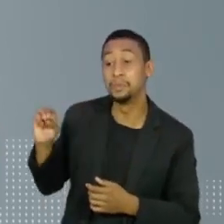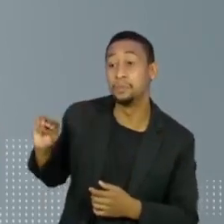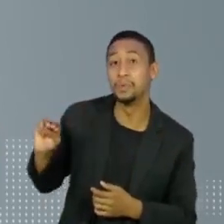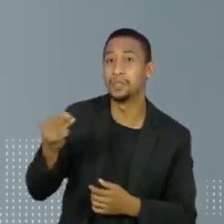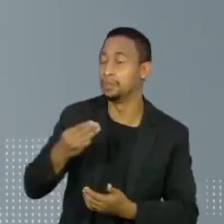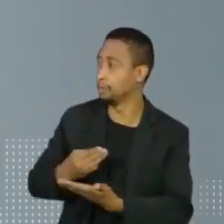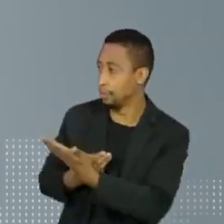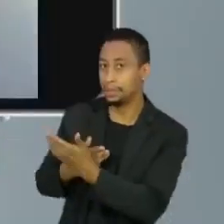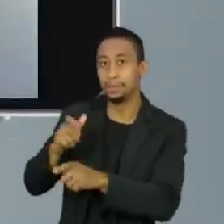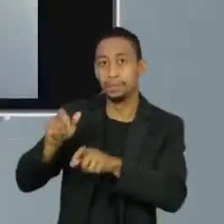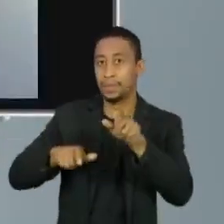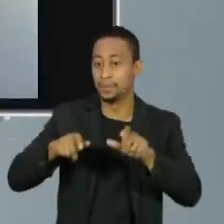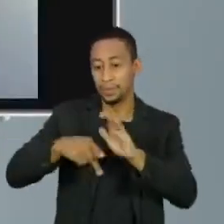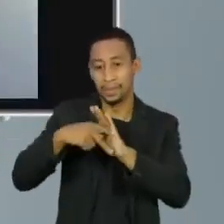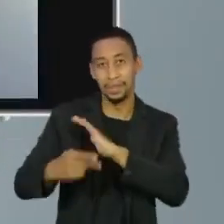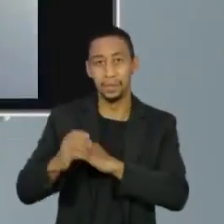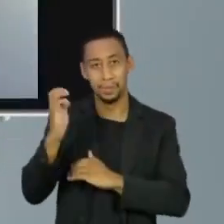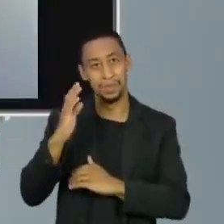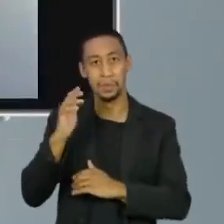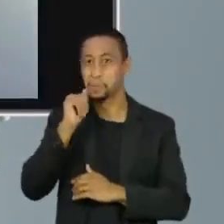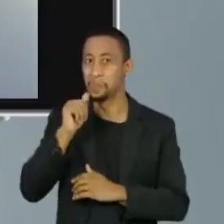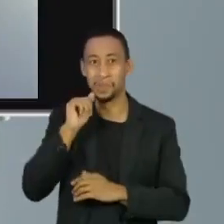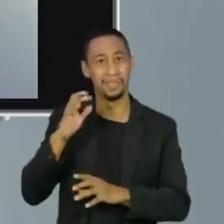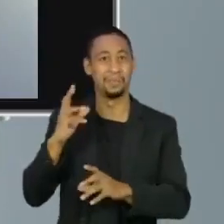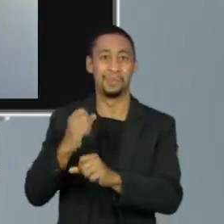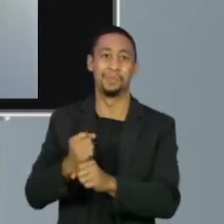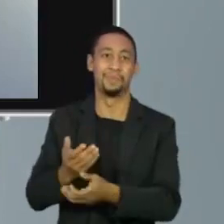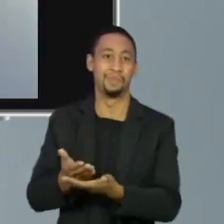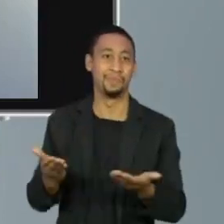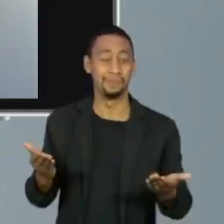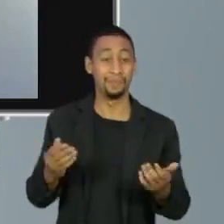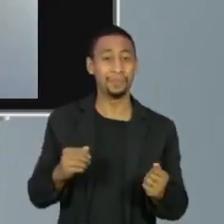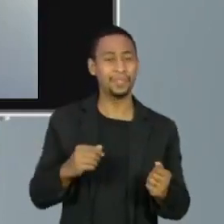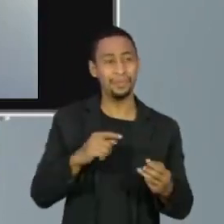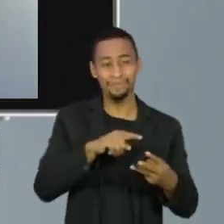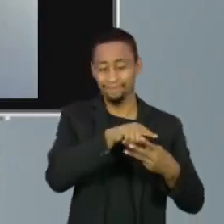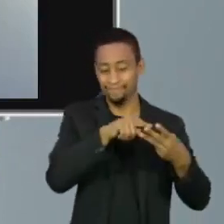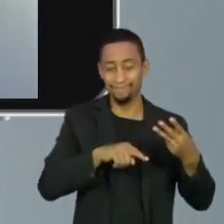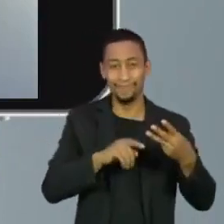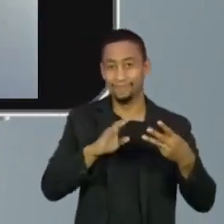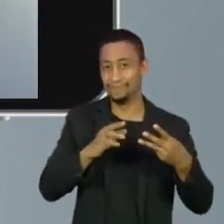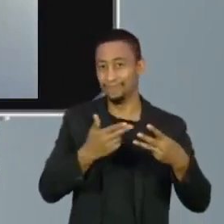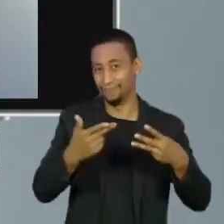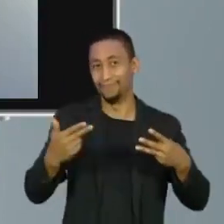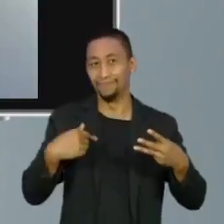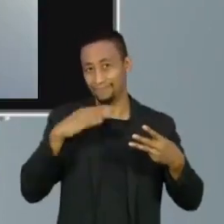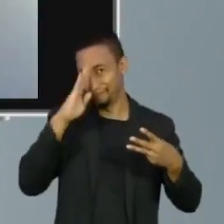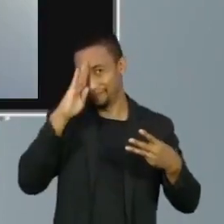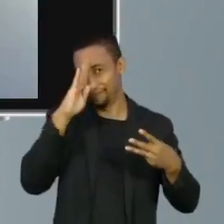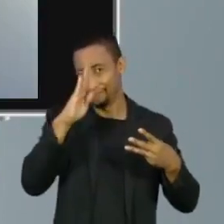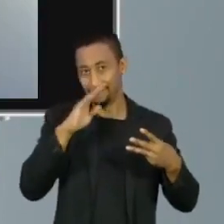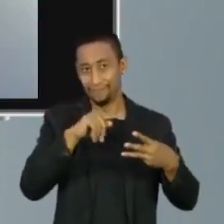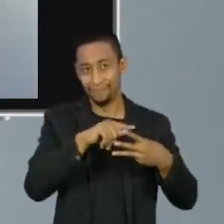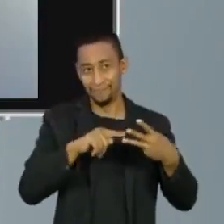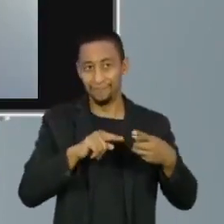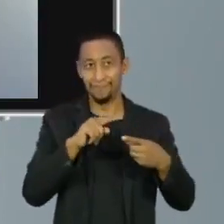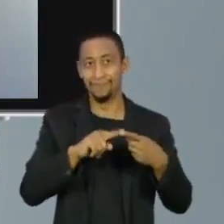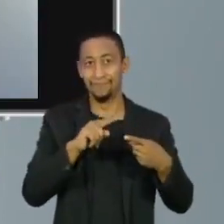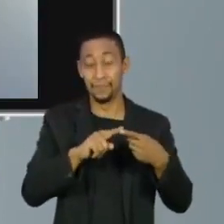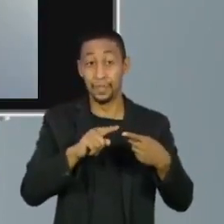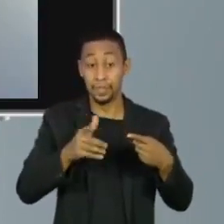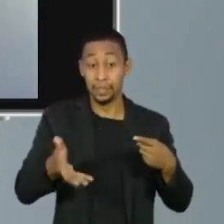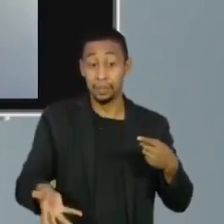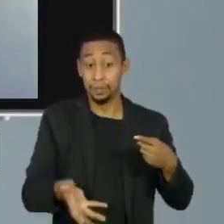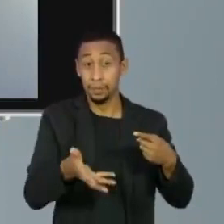mil brasileiras. Eu entendo que é uma combinação de três fatores principais. O estigma, que